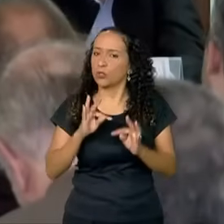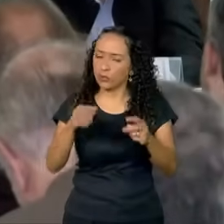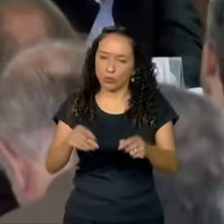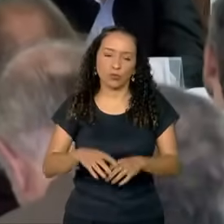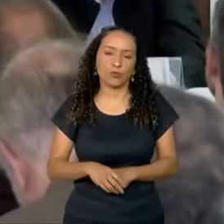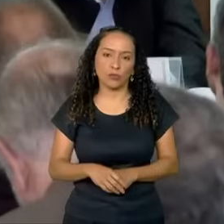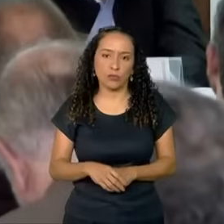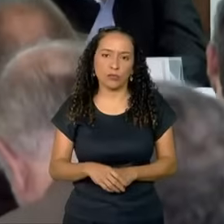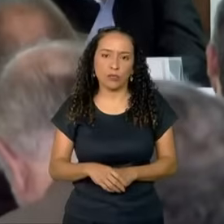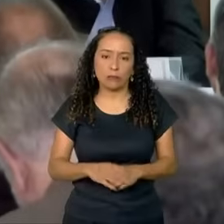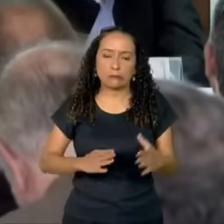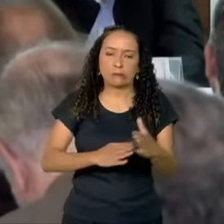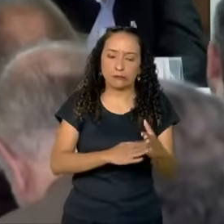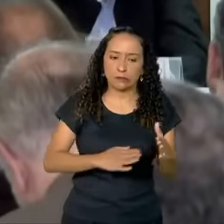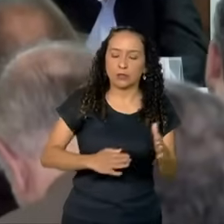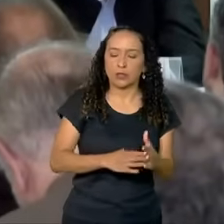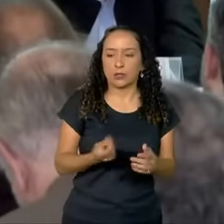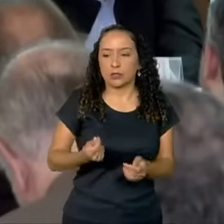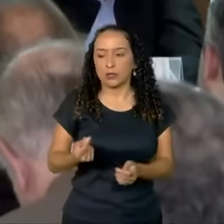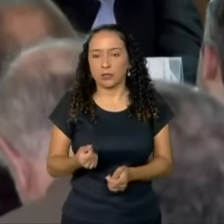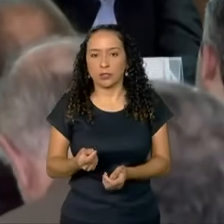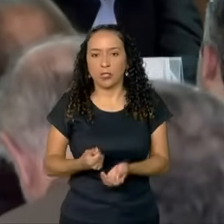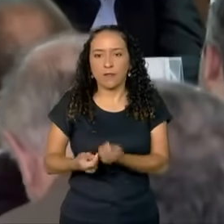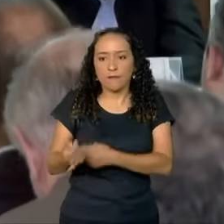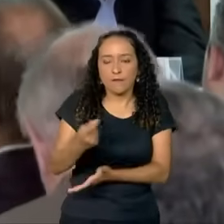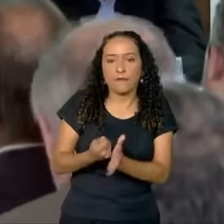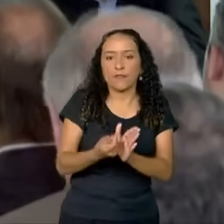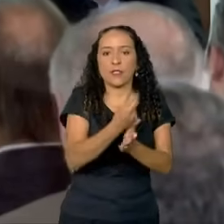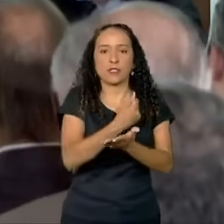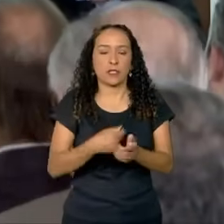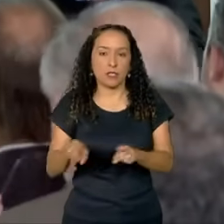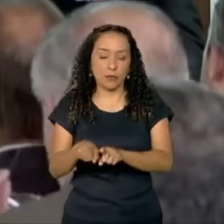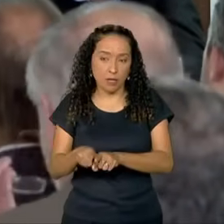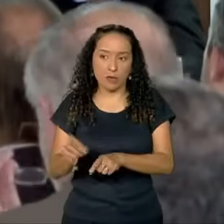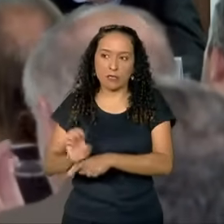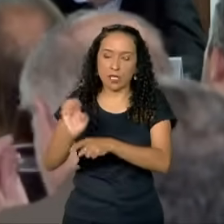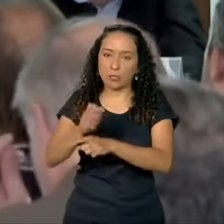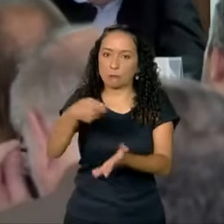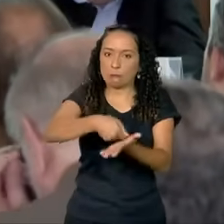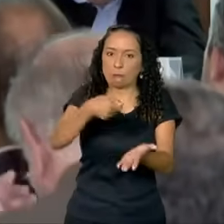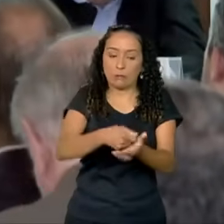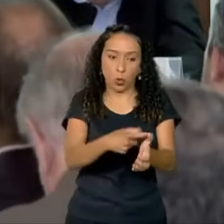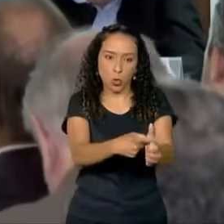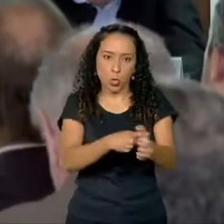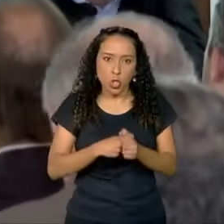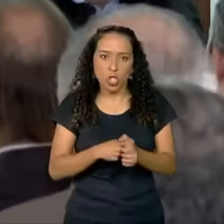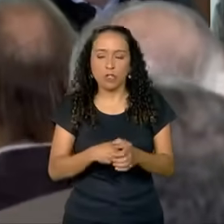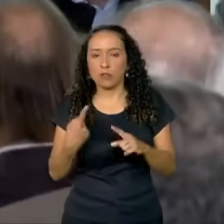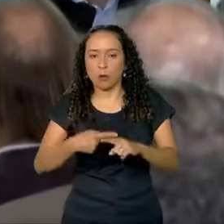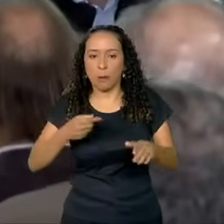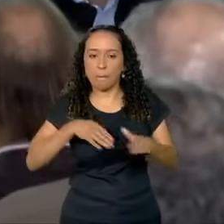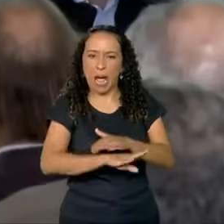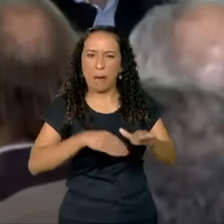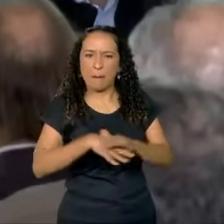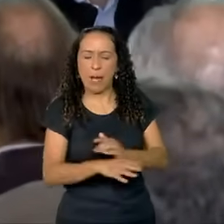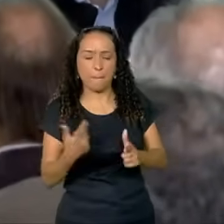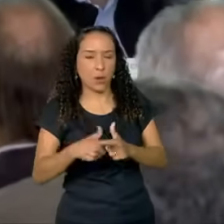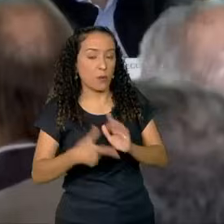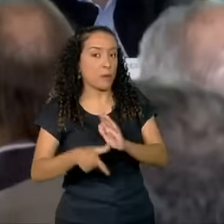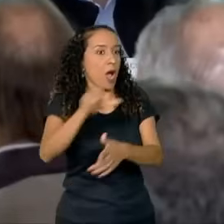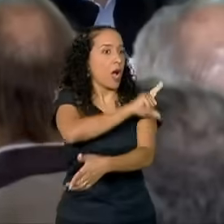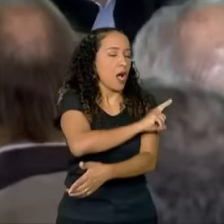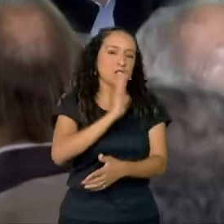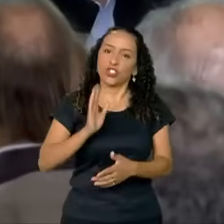todos, na restrição financeira. O orçamento estadual é pressionado com dívidas, com estoques de problemas anteriores,